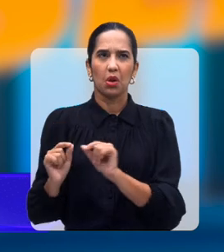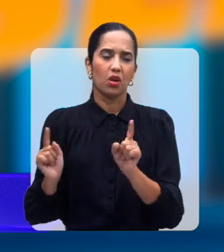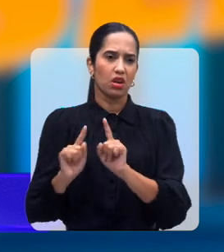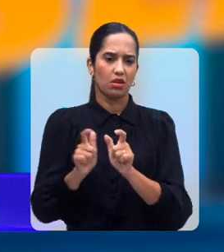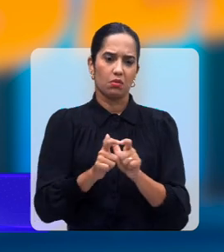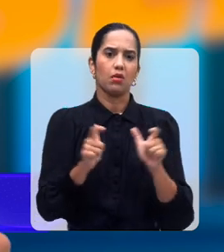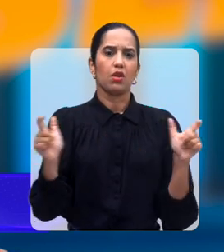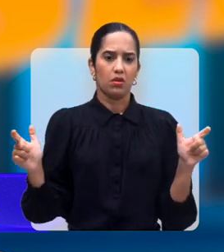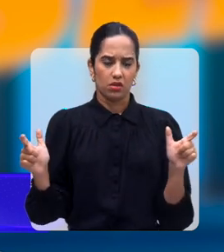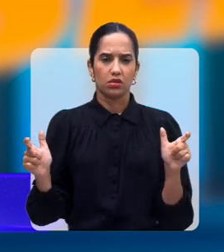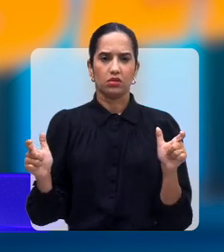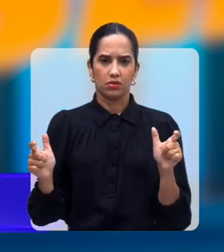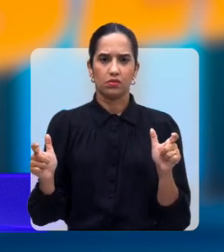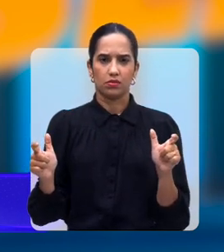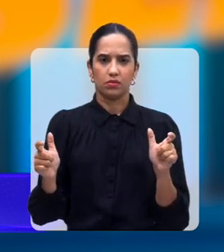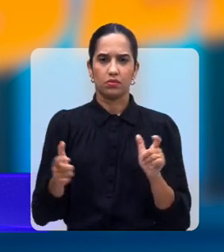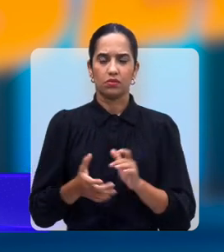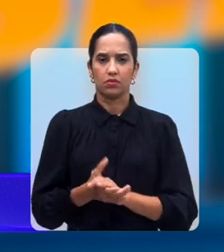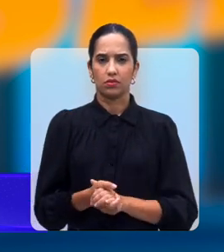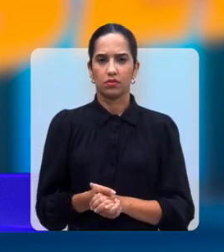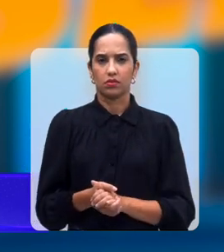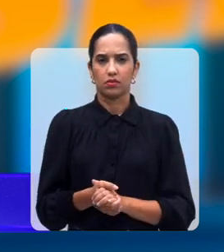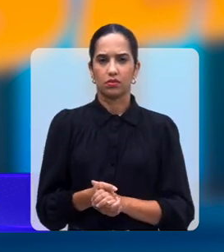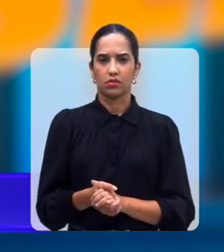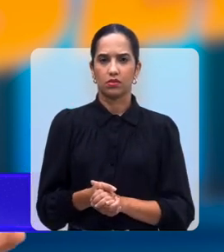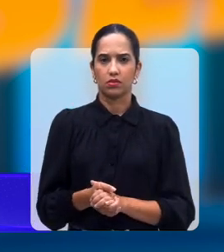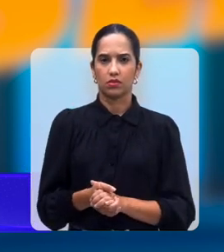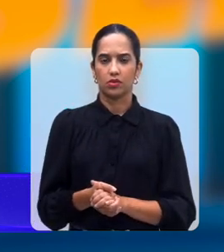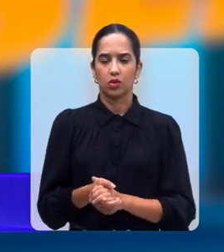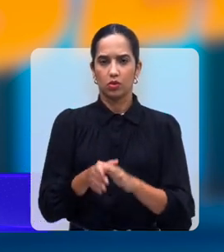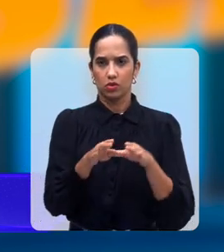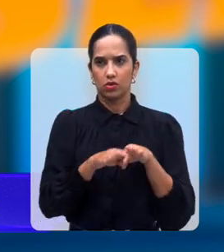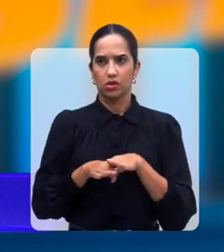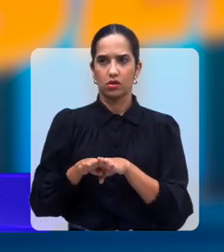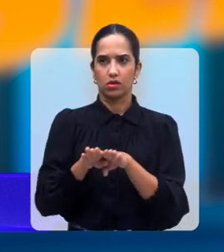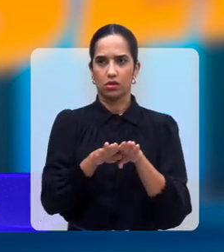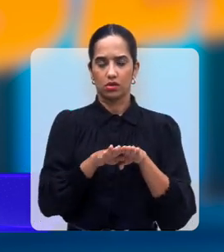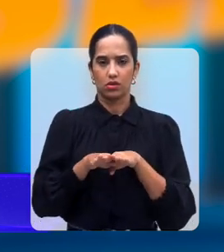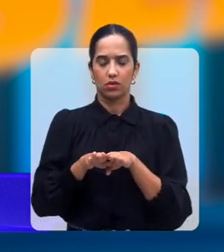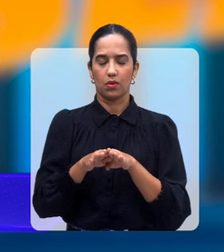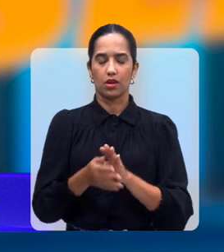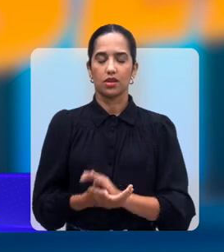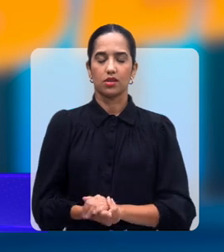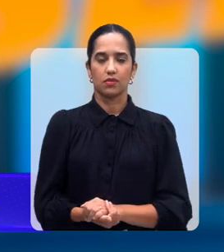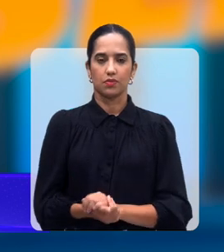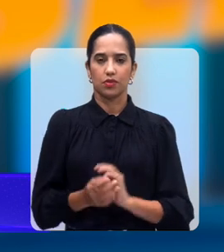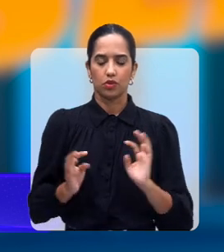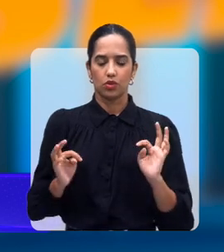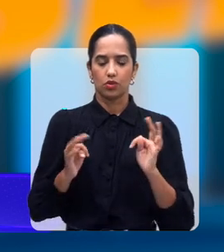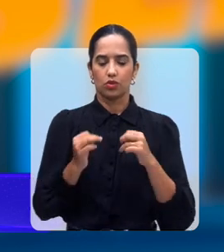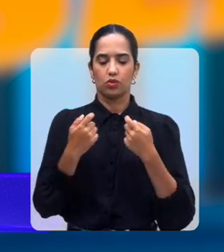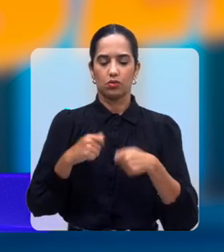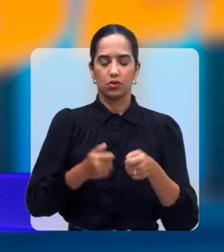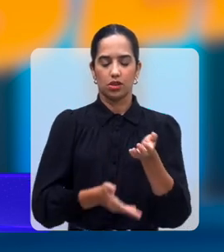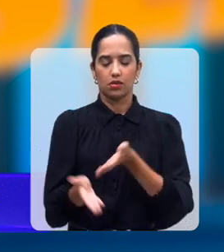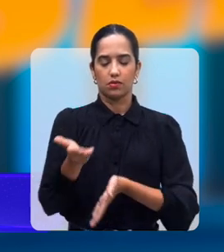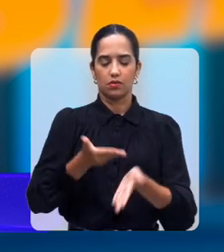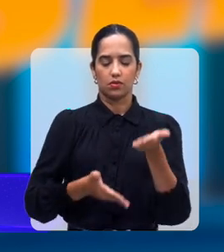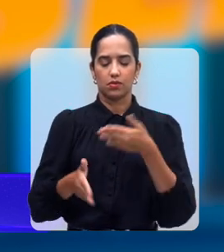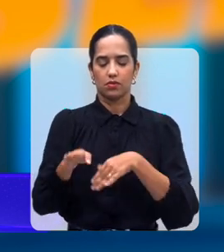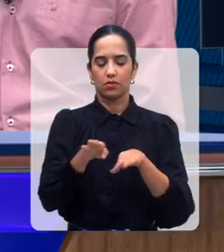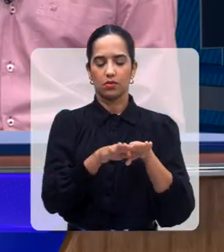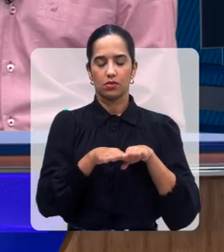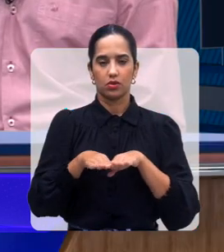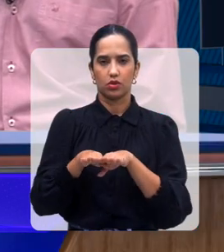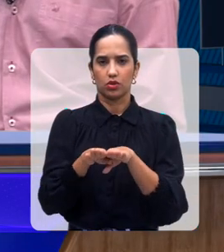não precisa nem nesse termo de minoria, maioria, essas coisas, não, dos iguais. Para mim, todo mundo tem que ser tratado como